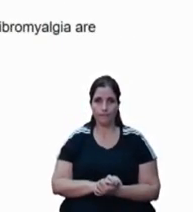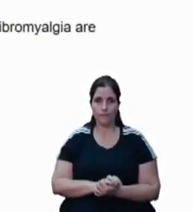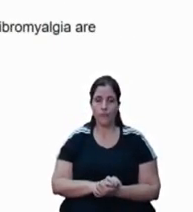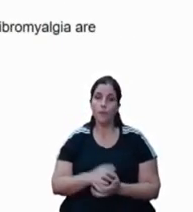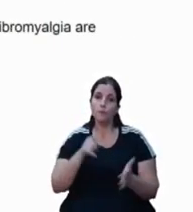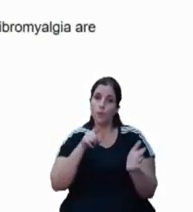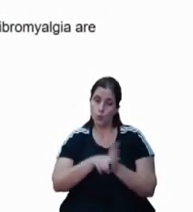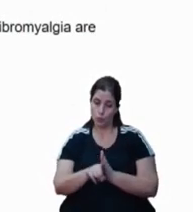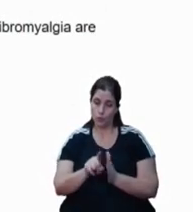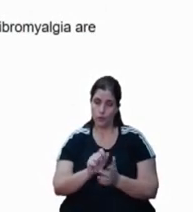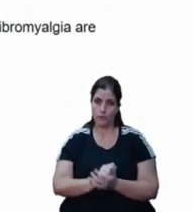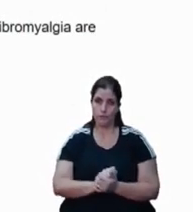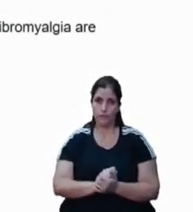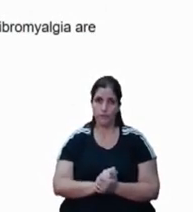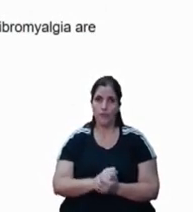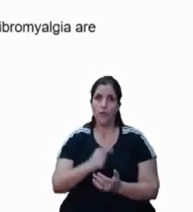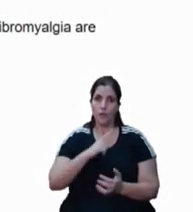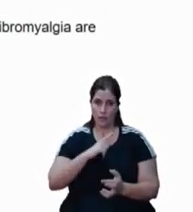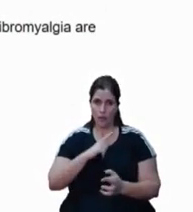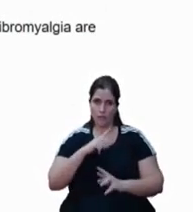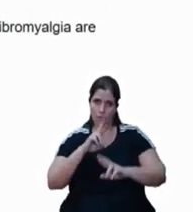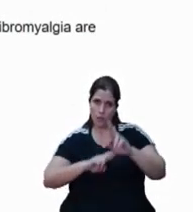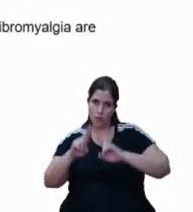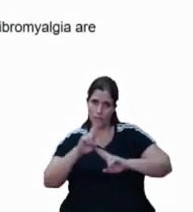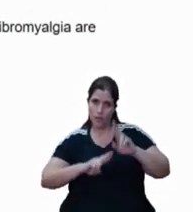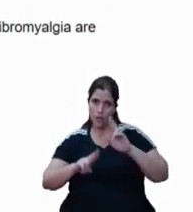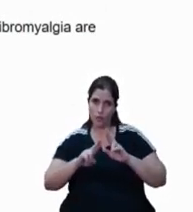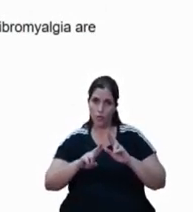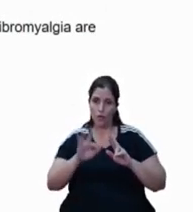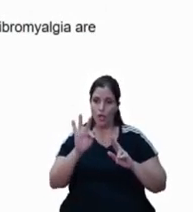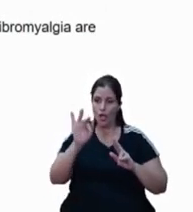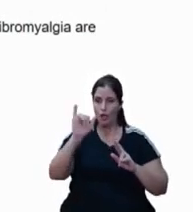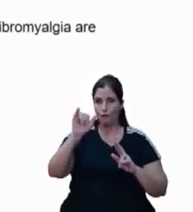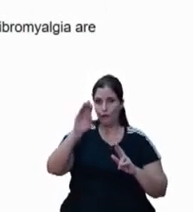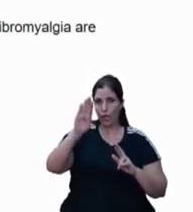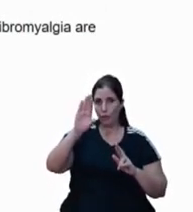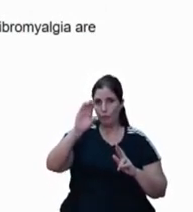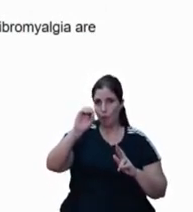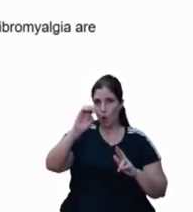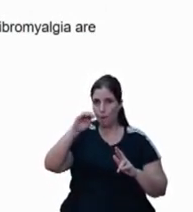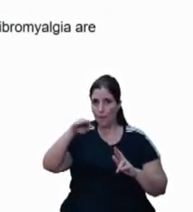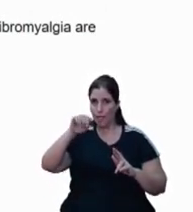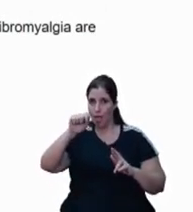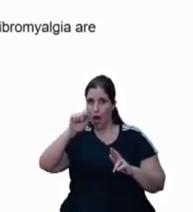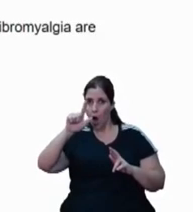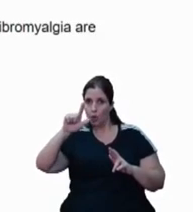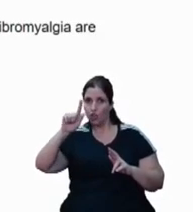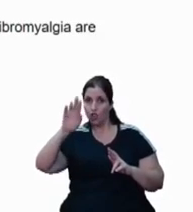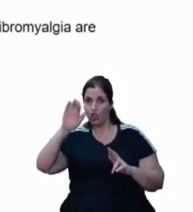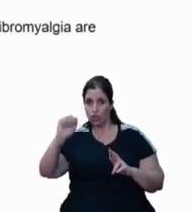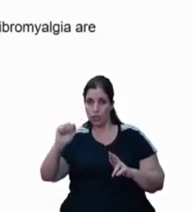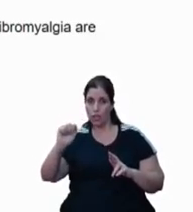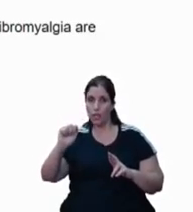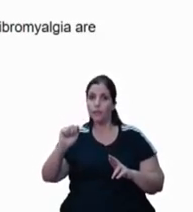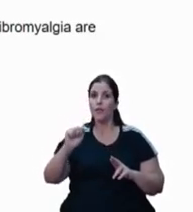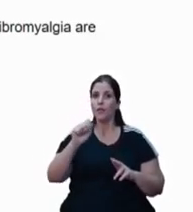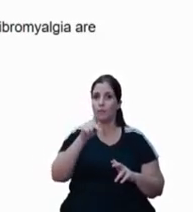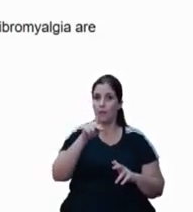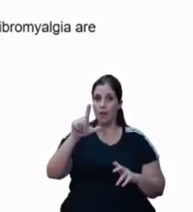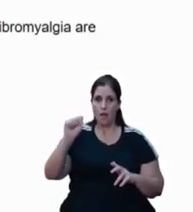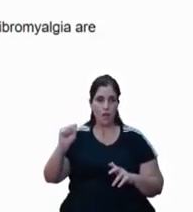Pergunta: existe relação entre fibromialgia e HSP? A resposta é, até onde eu sei, eu não